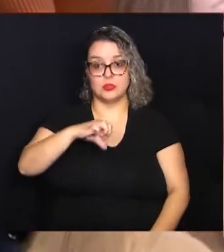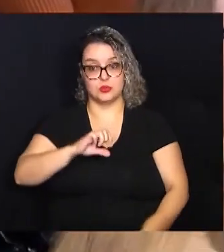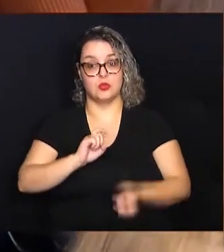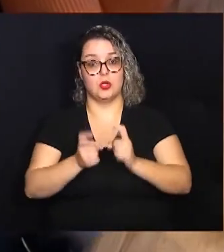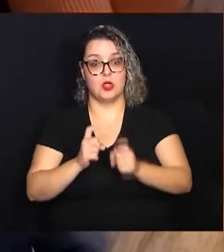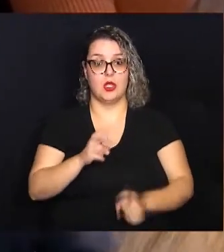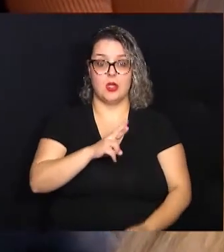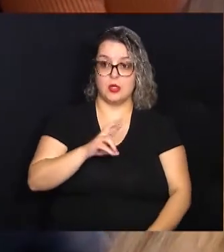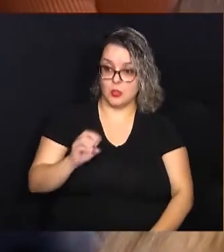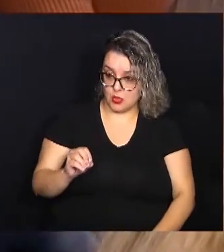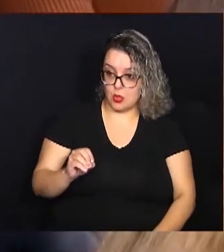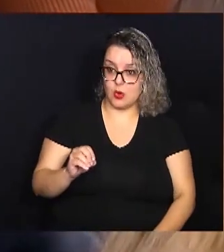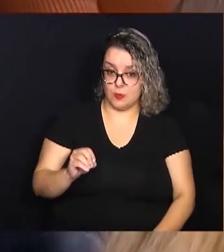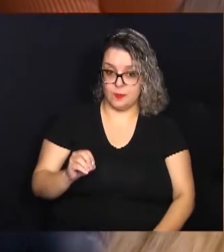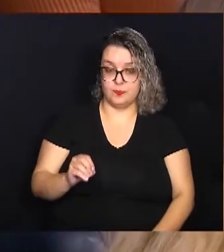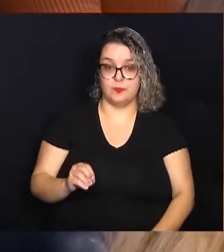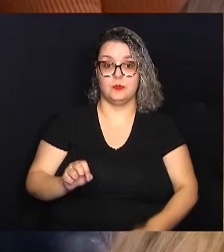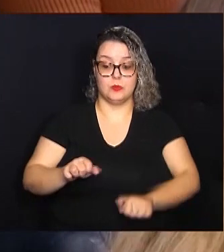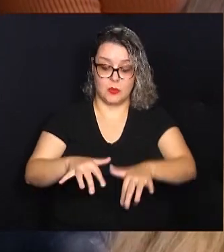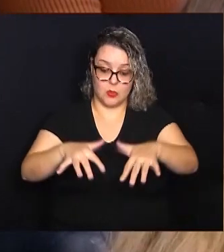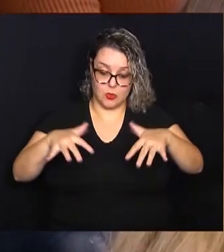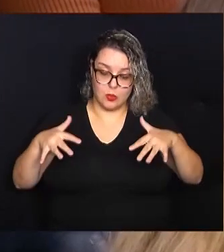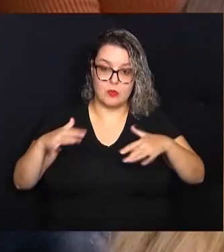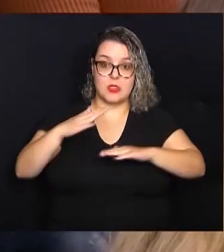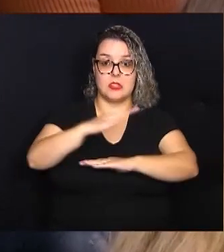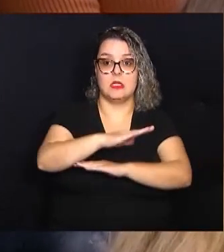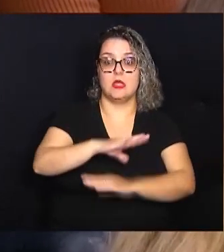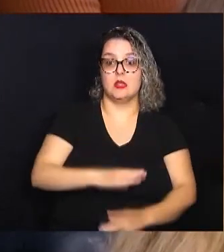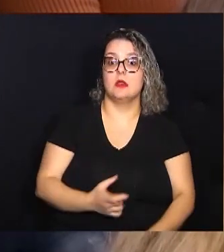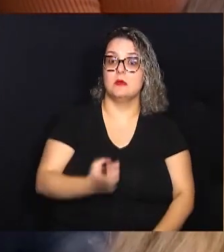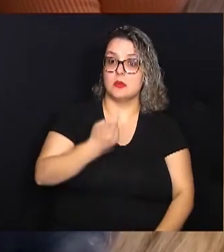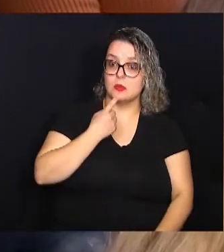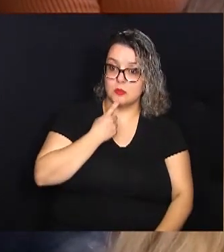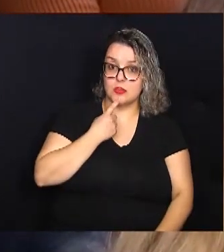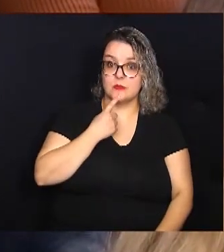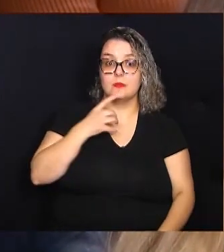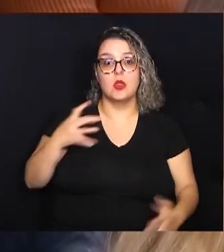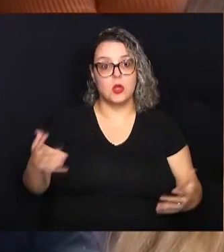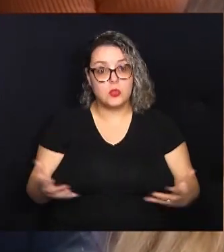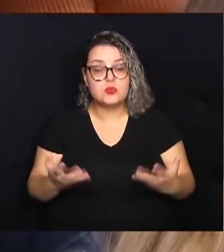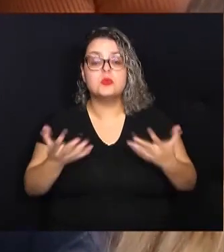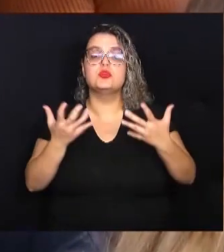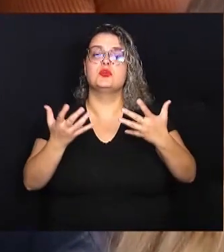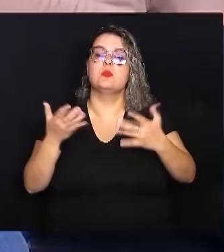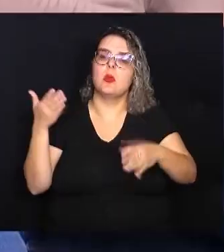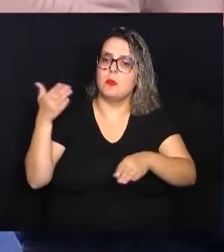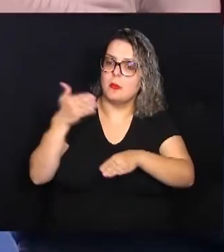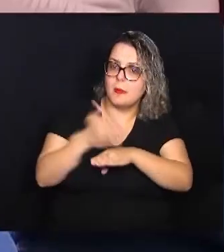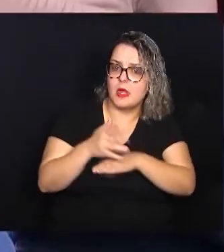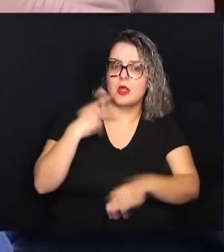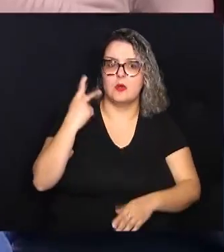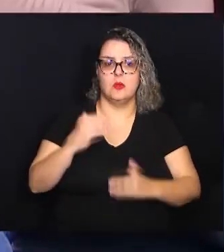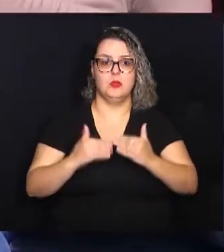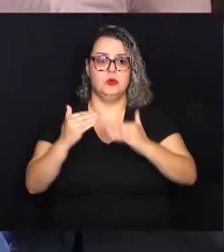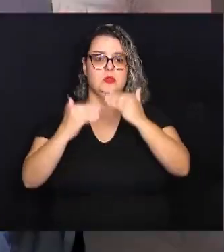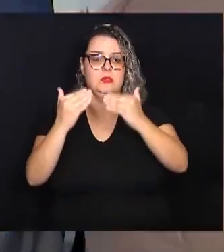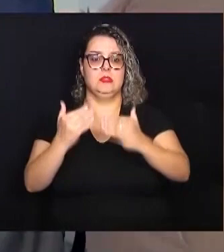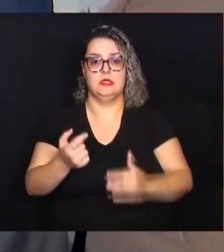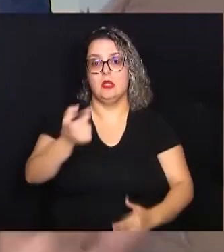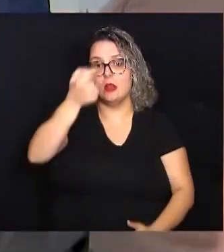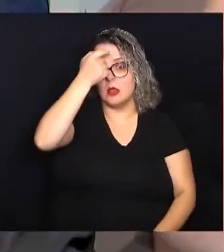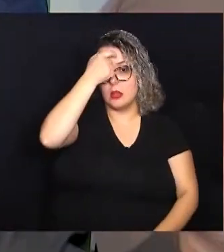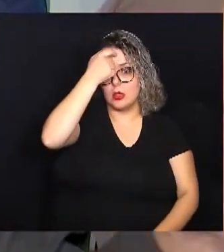reunião ordinária no plenário da Câmara Municipal. Estímulo à participação política, ao desenvolvimento da consciência